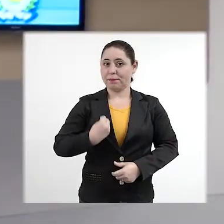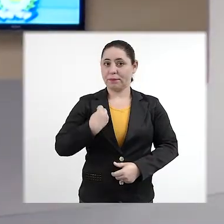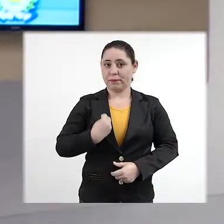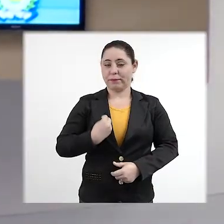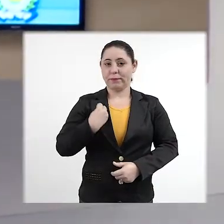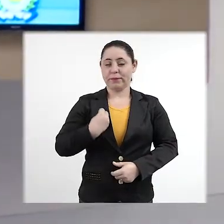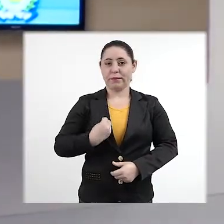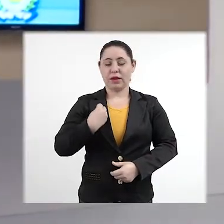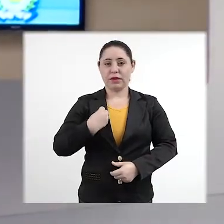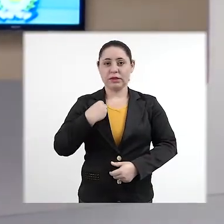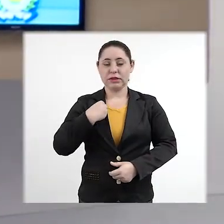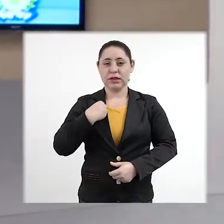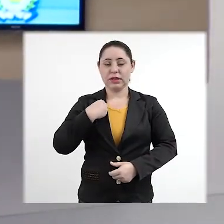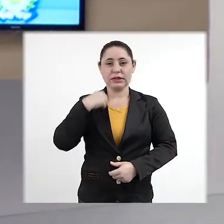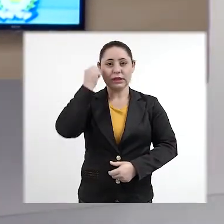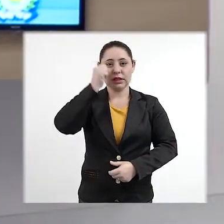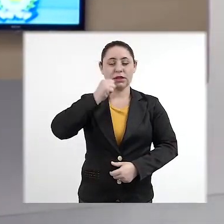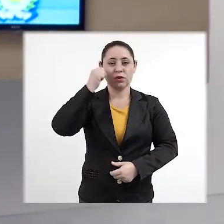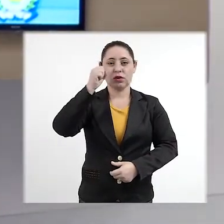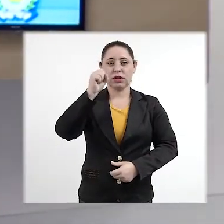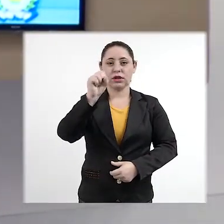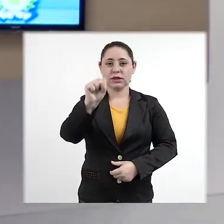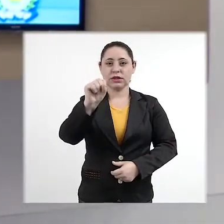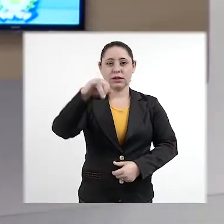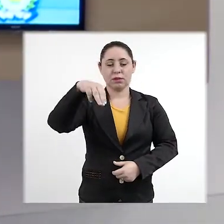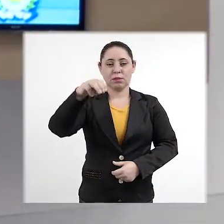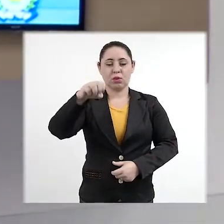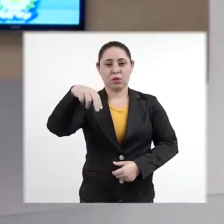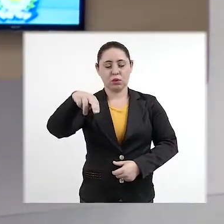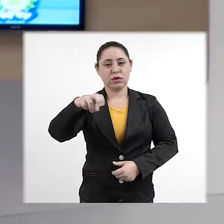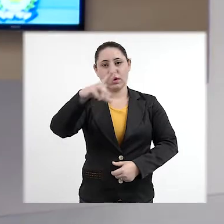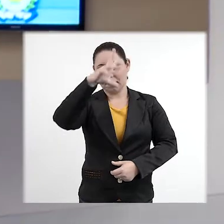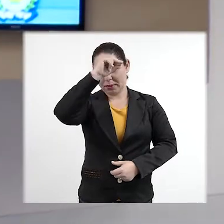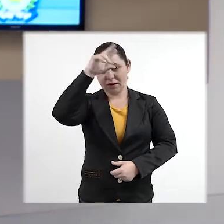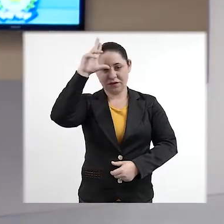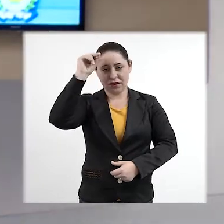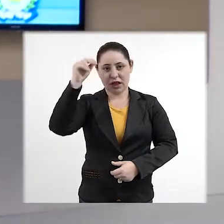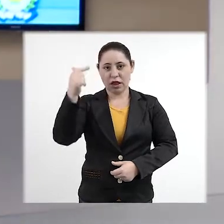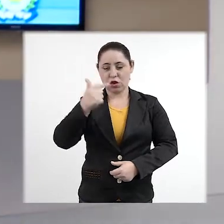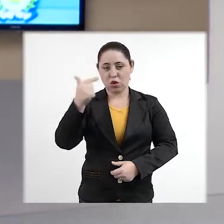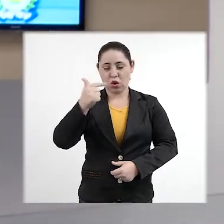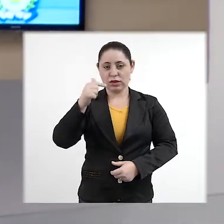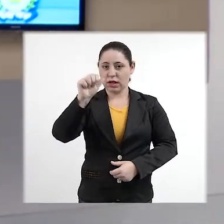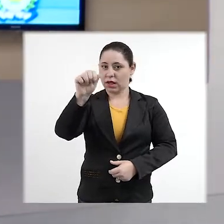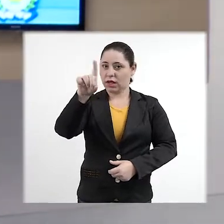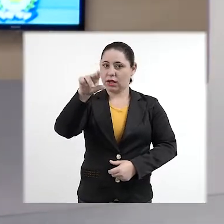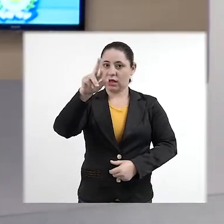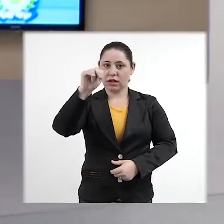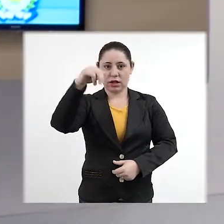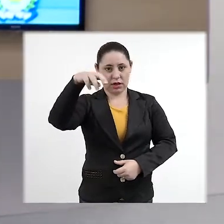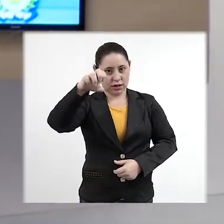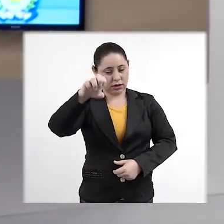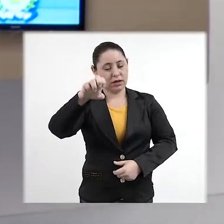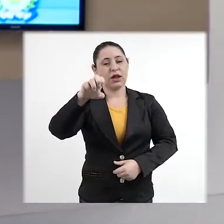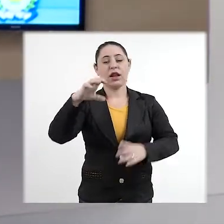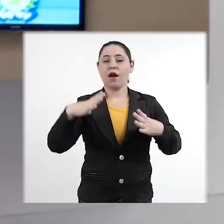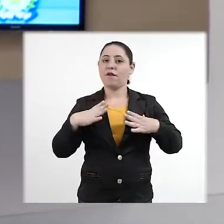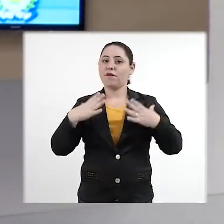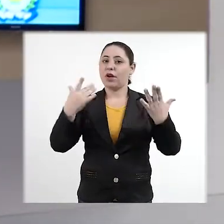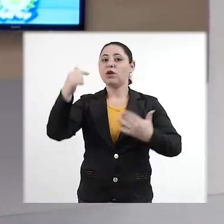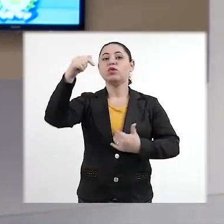Com a participação da senadora Simone Tebet e da vice-prefeita de Campo Grande, Adriane